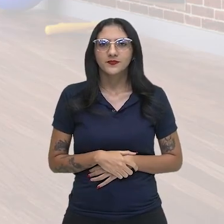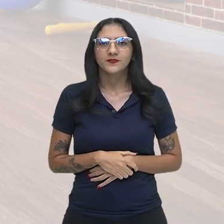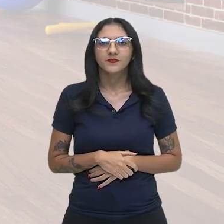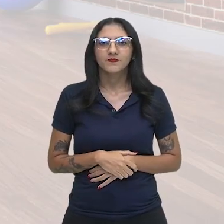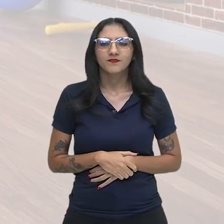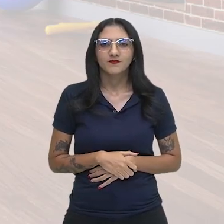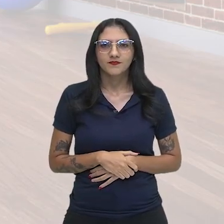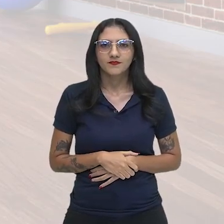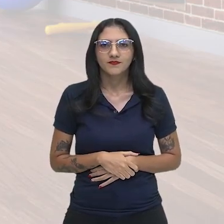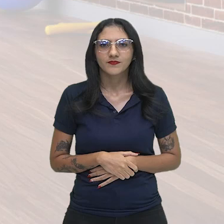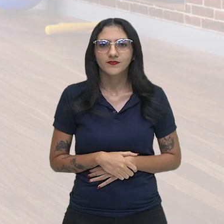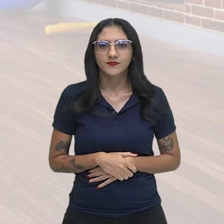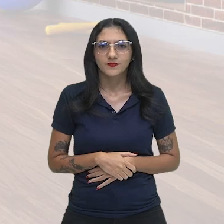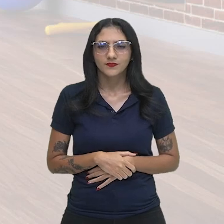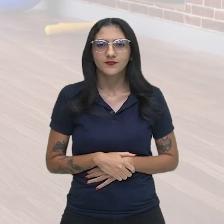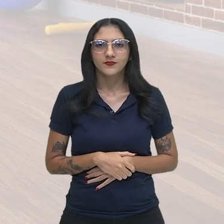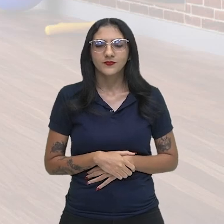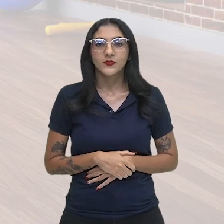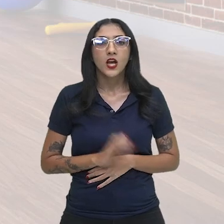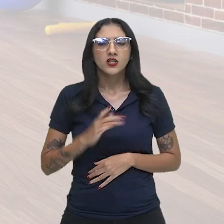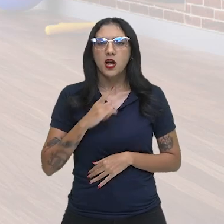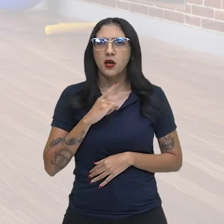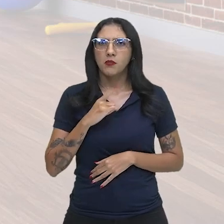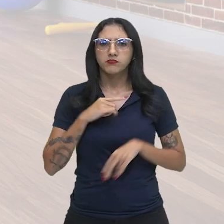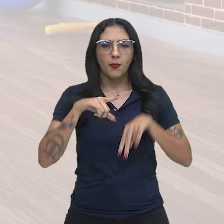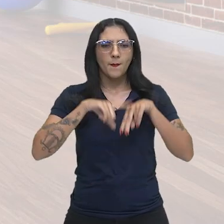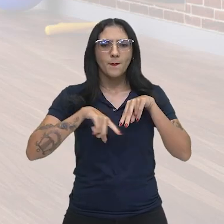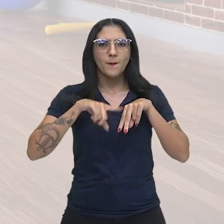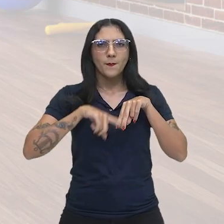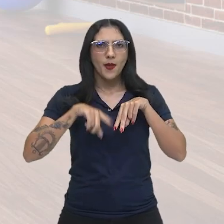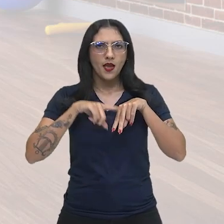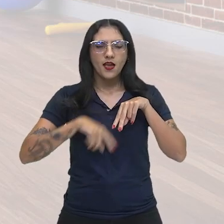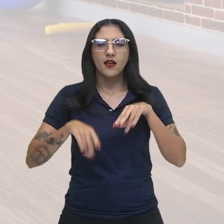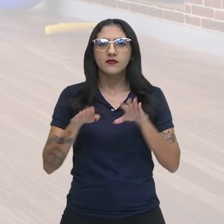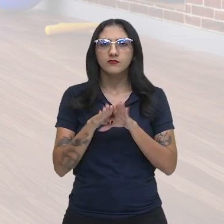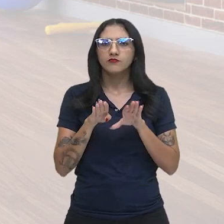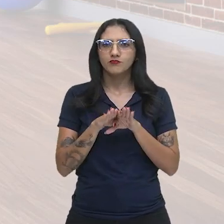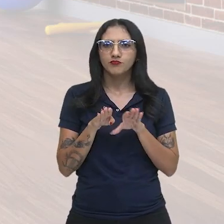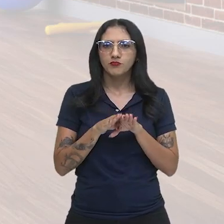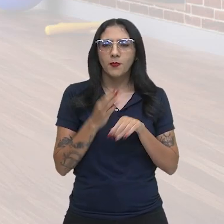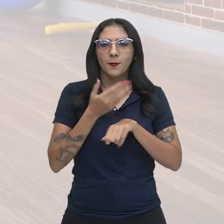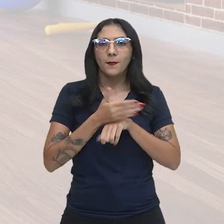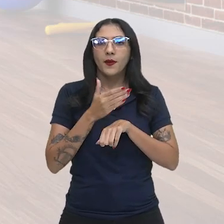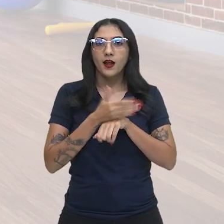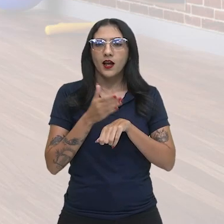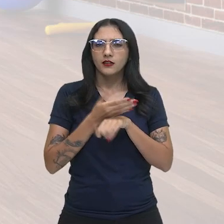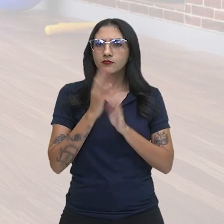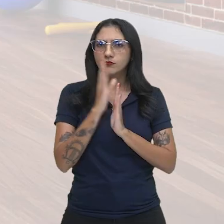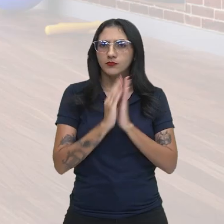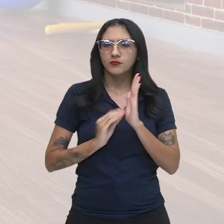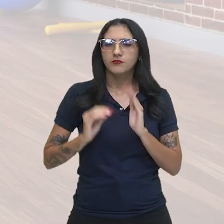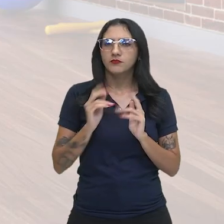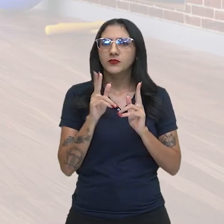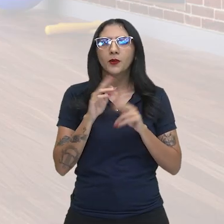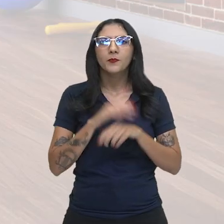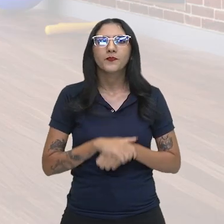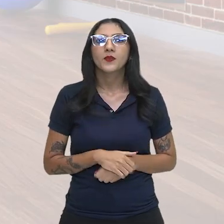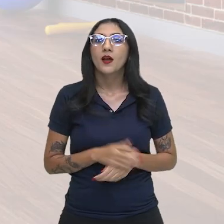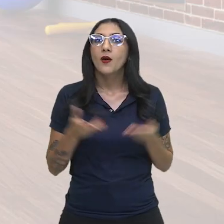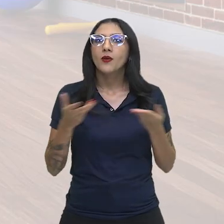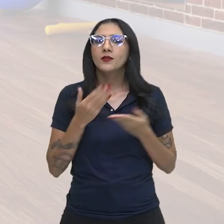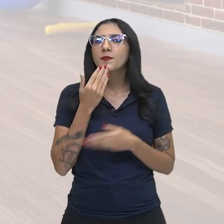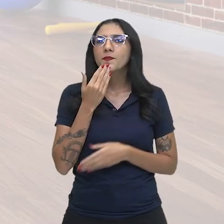E voltou. Já vai soltando as pernas também, porque a gente vai utilizar nos movimentos, tá bom? E aí eu quero pedir para